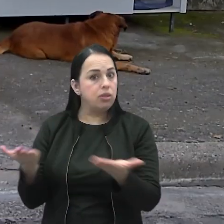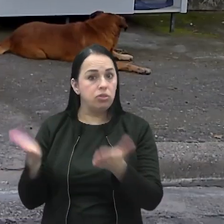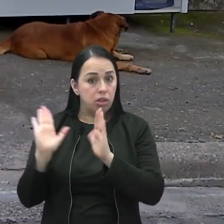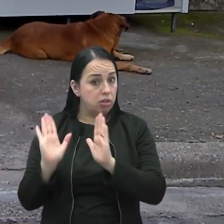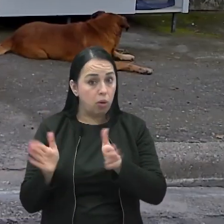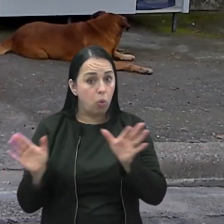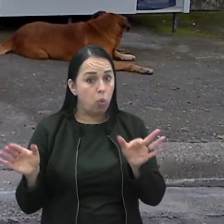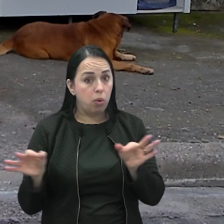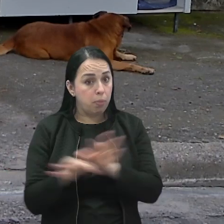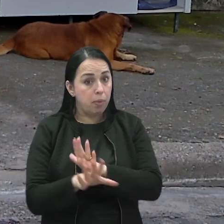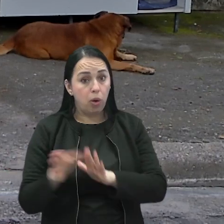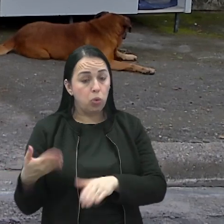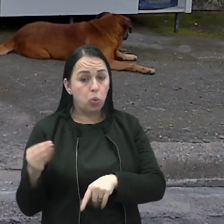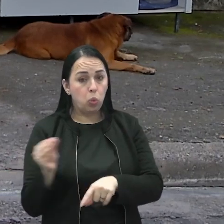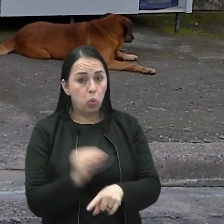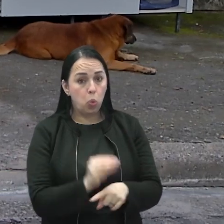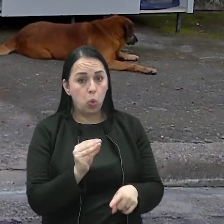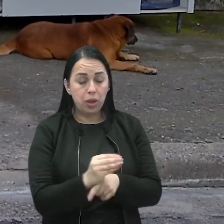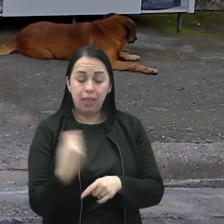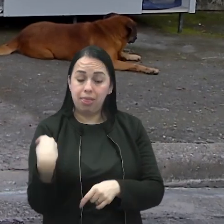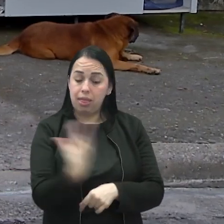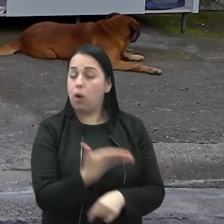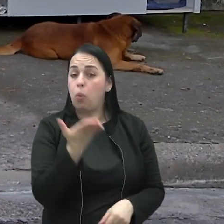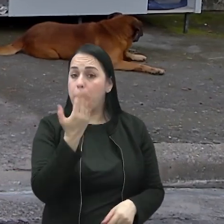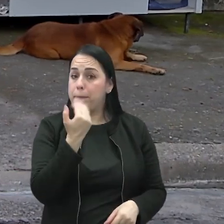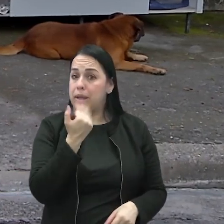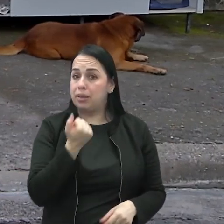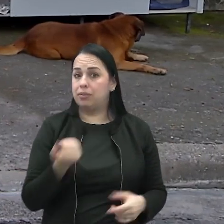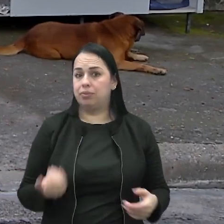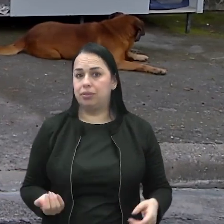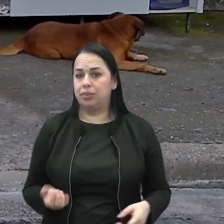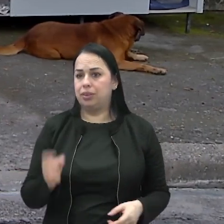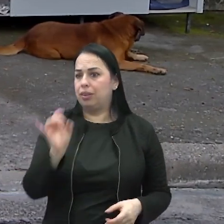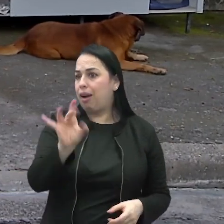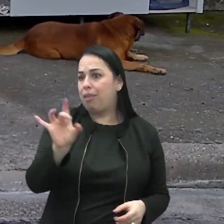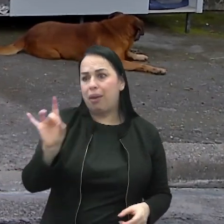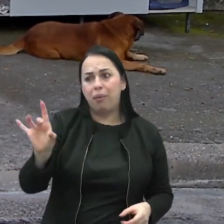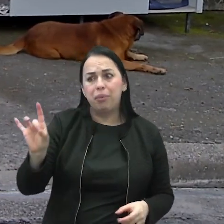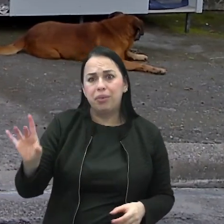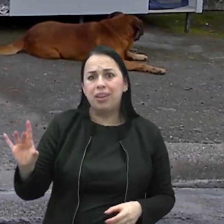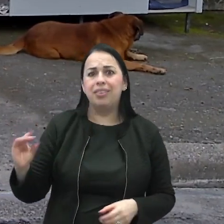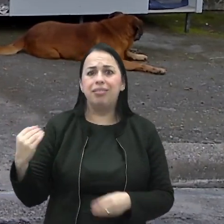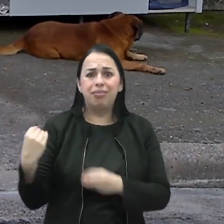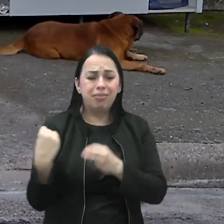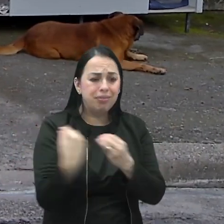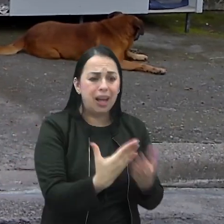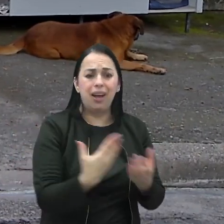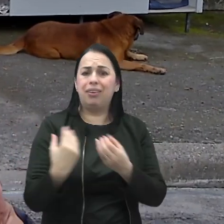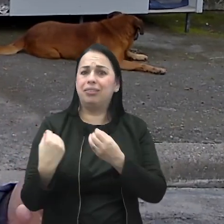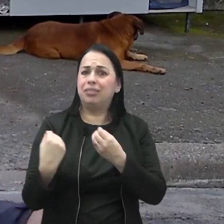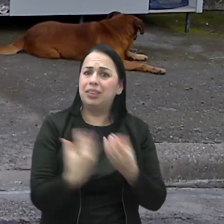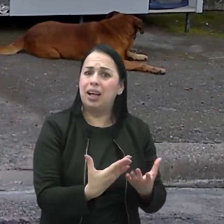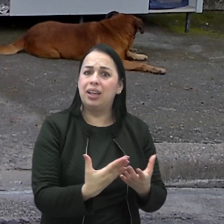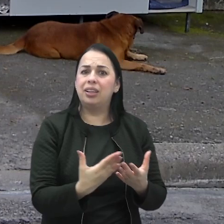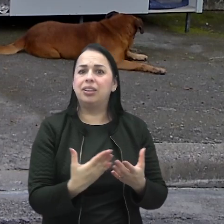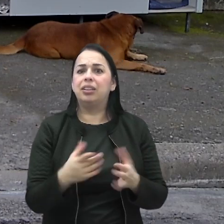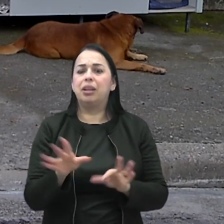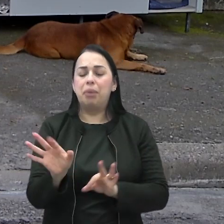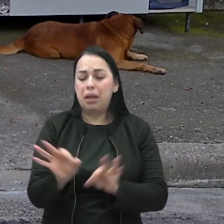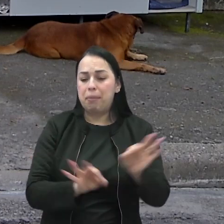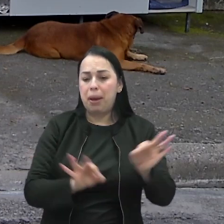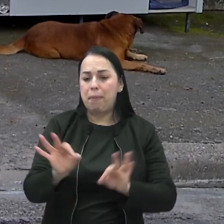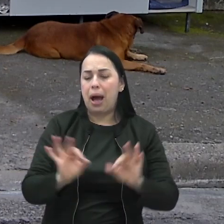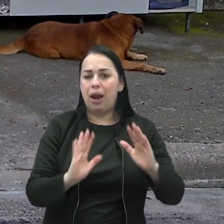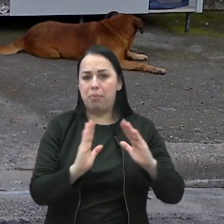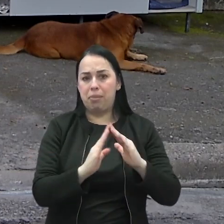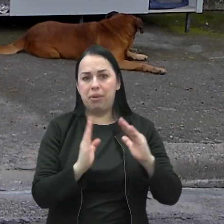desses animais nas ruas mesmo, né? Dá para eles alimentação. E cada um da sua maneira, do seu jeito, já fazem as suas casinhas,